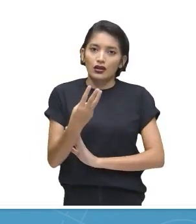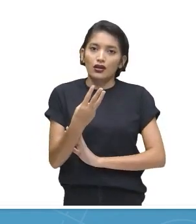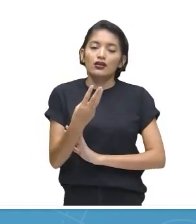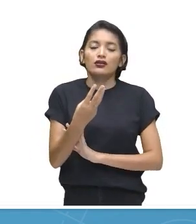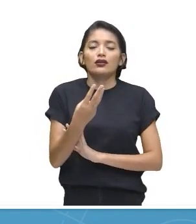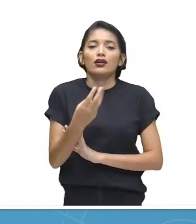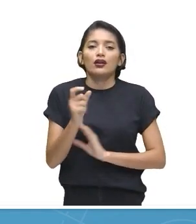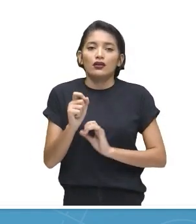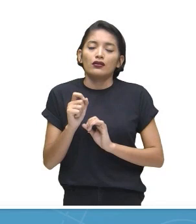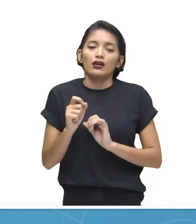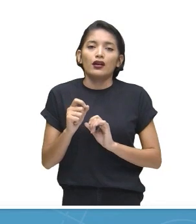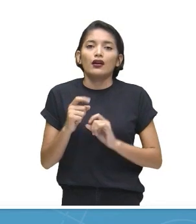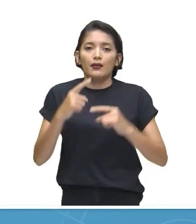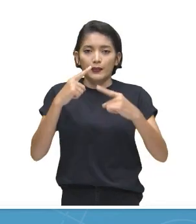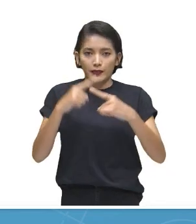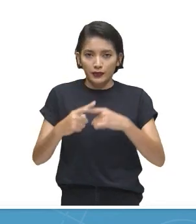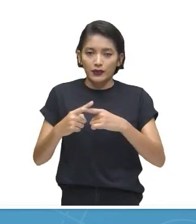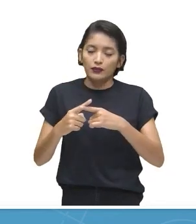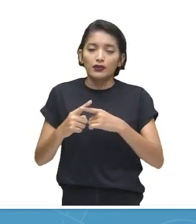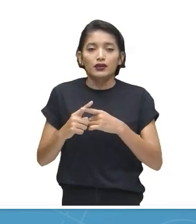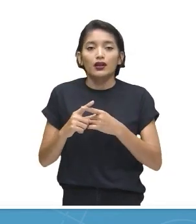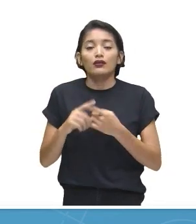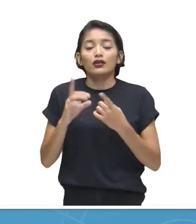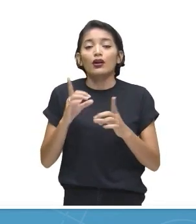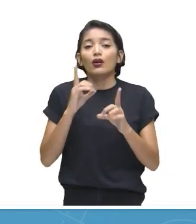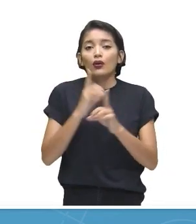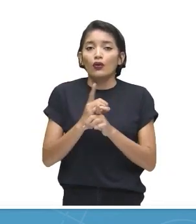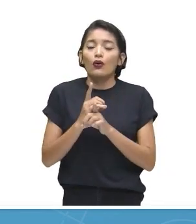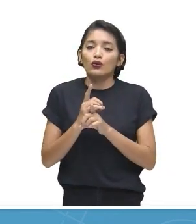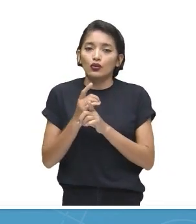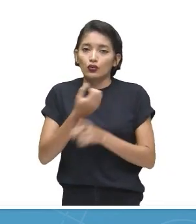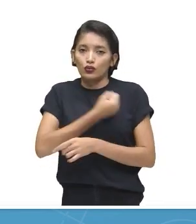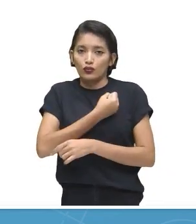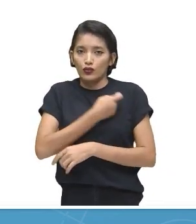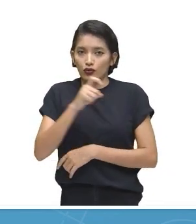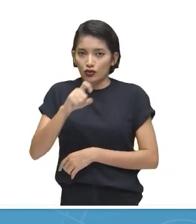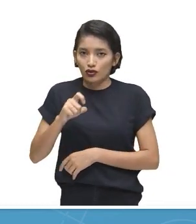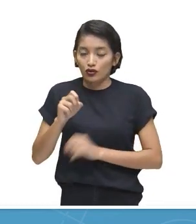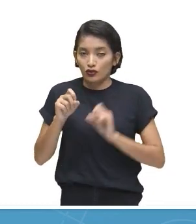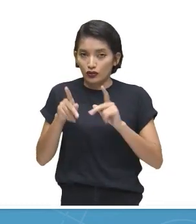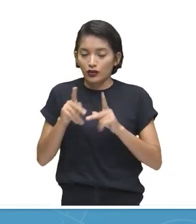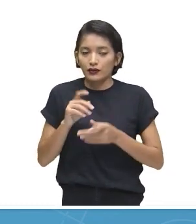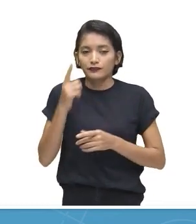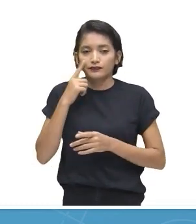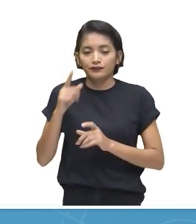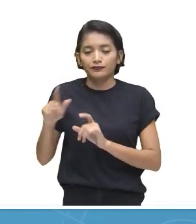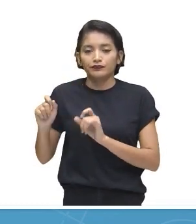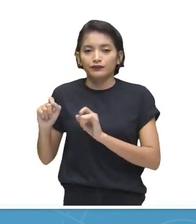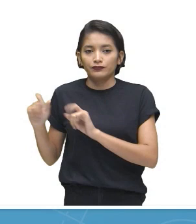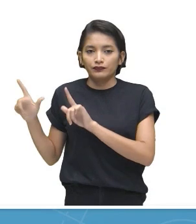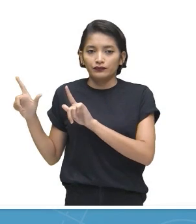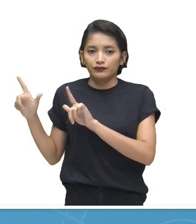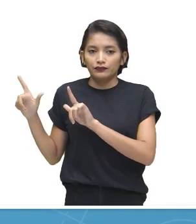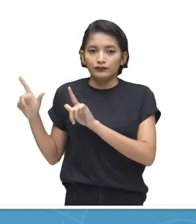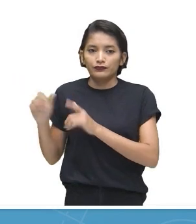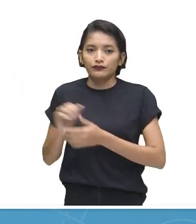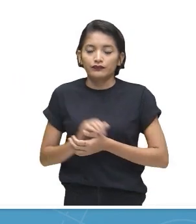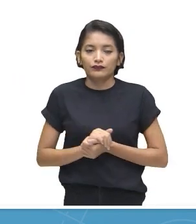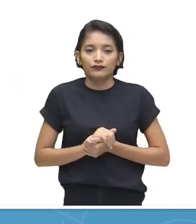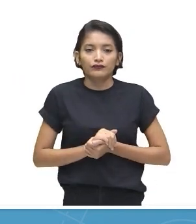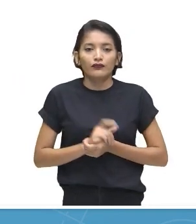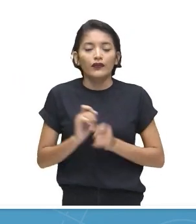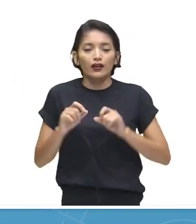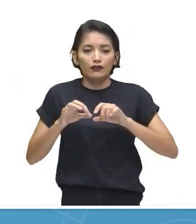em x e você encontra o valor de x, que é exatamente quanto você está procurando. Na nossa próxima imagem, a gente vai ver grandezas de